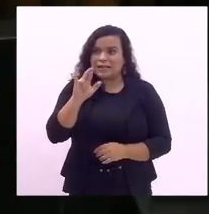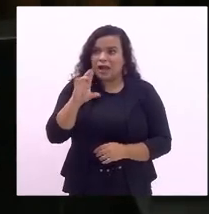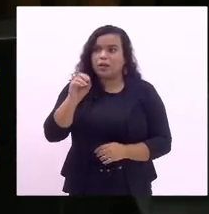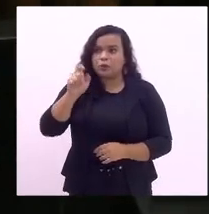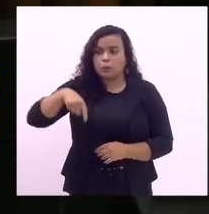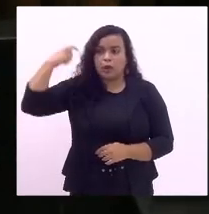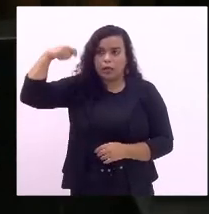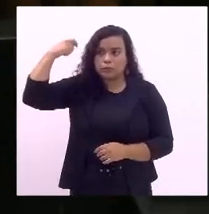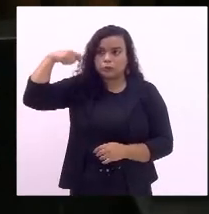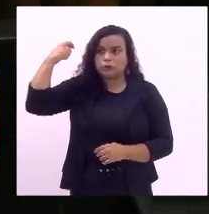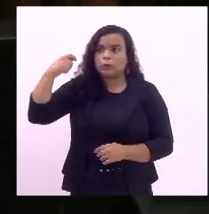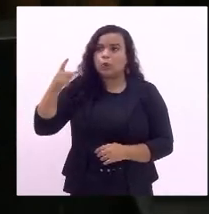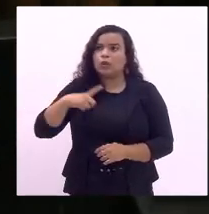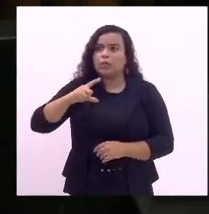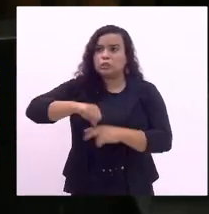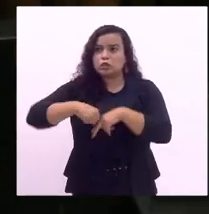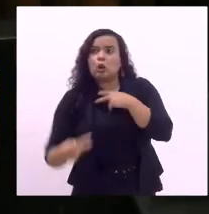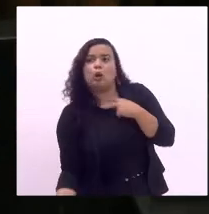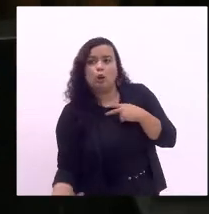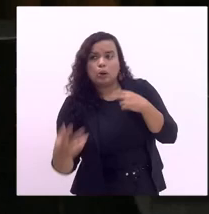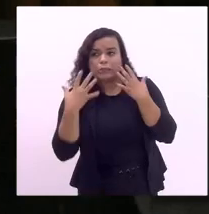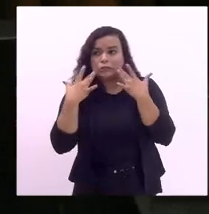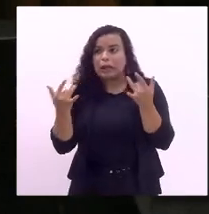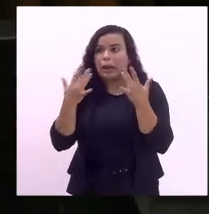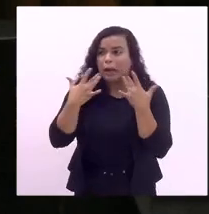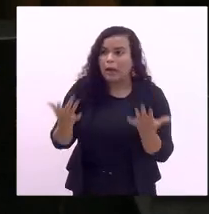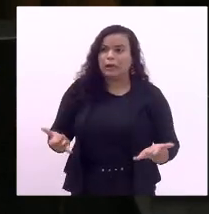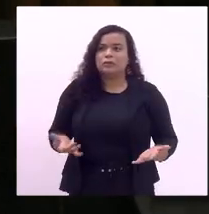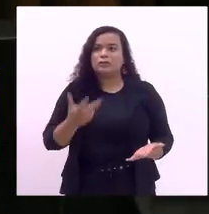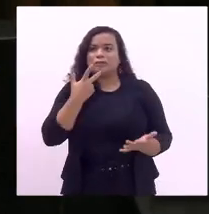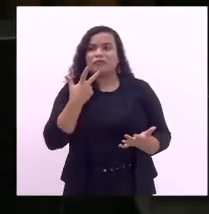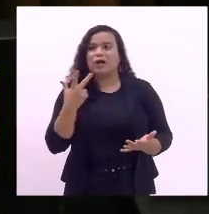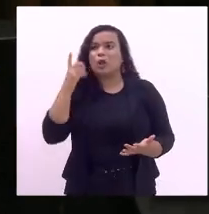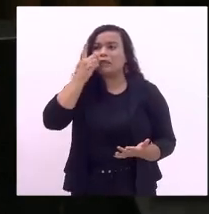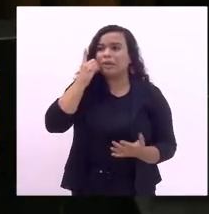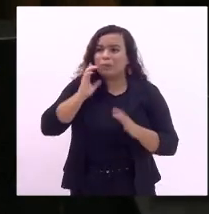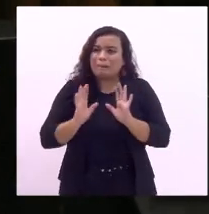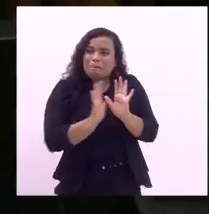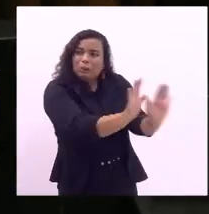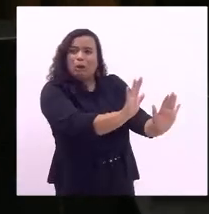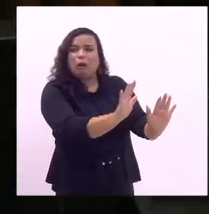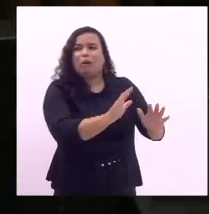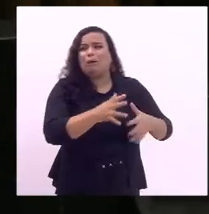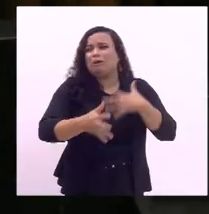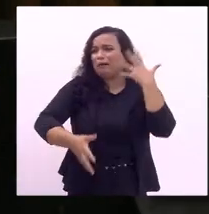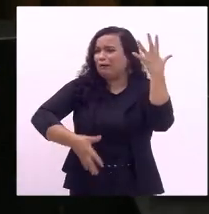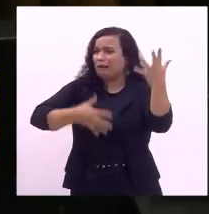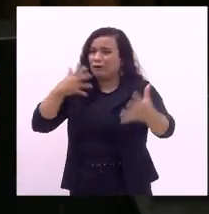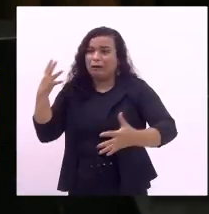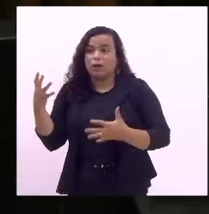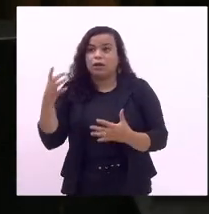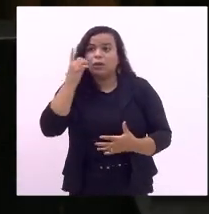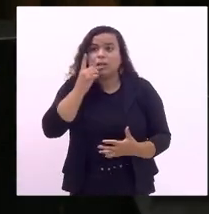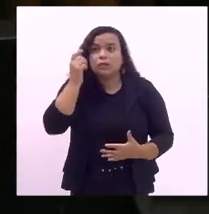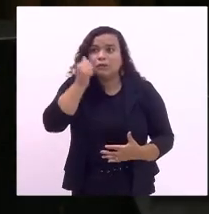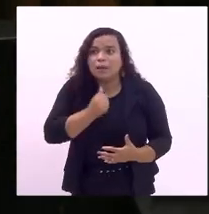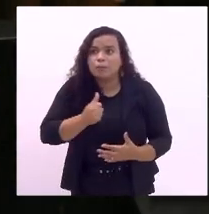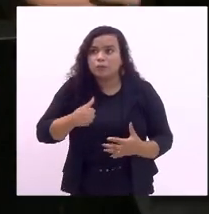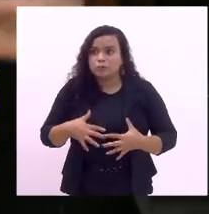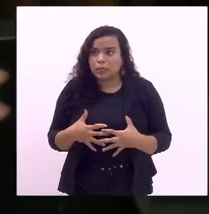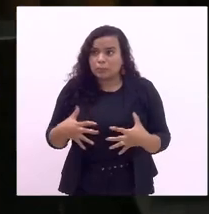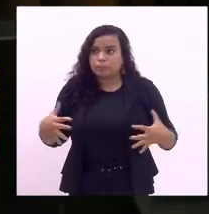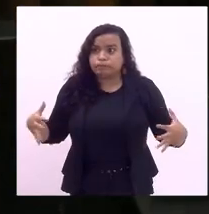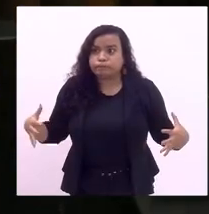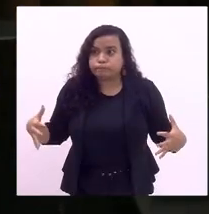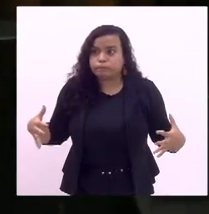jogou no chão, disse que o deputado empurrou. Na verdade, a deputada que estava aqui com aquele